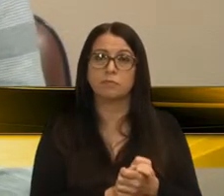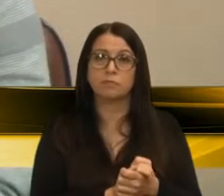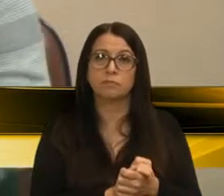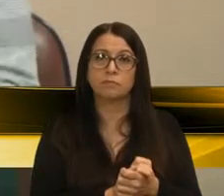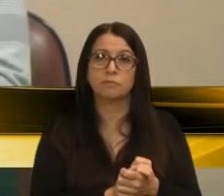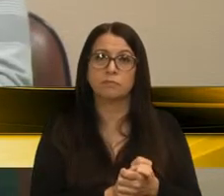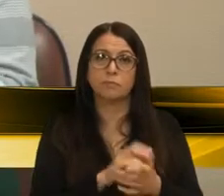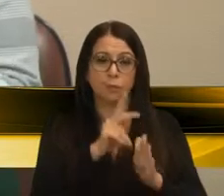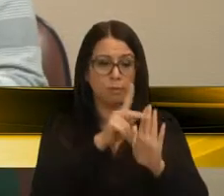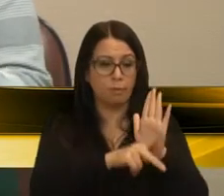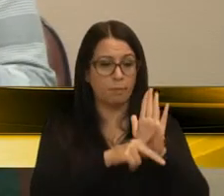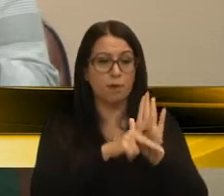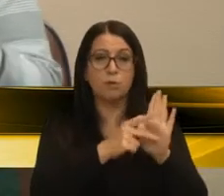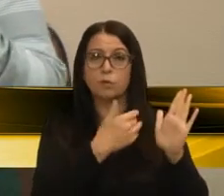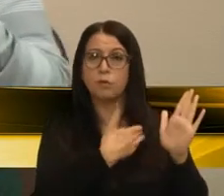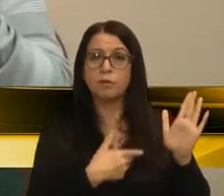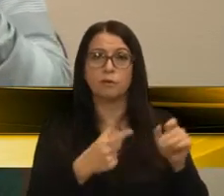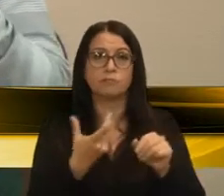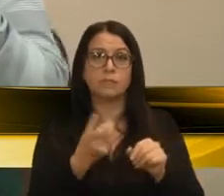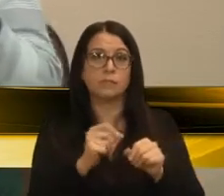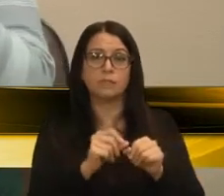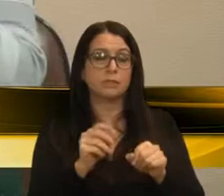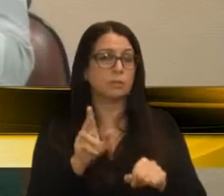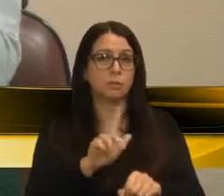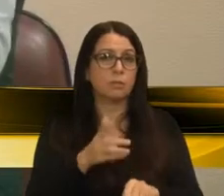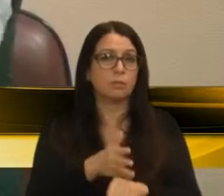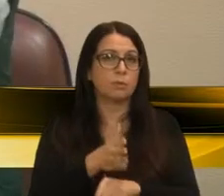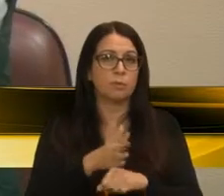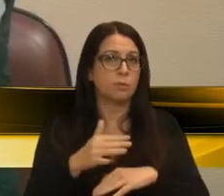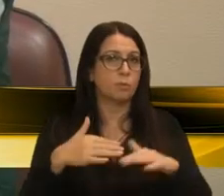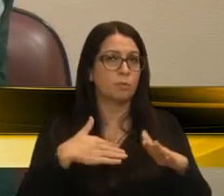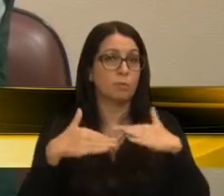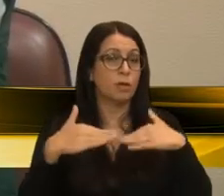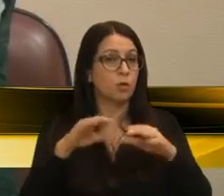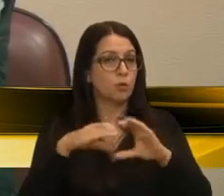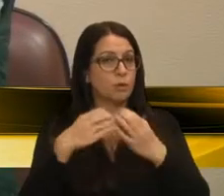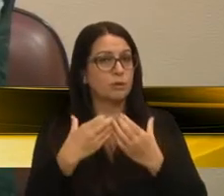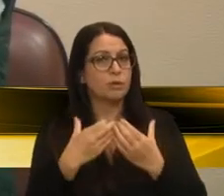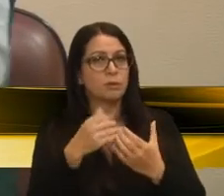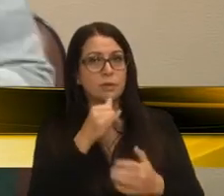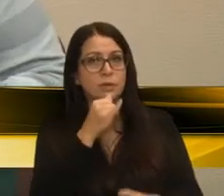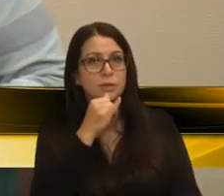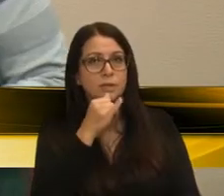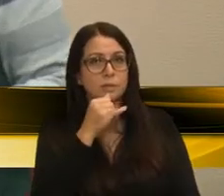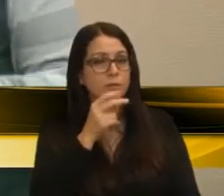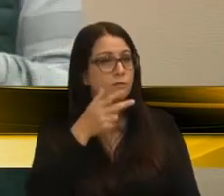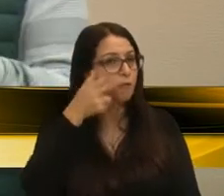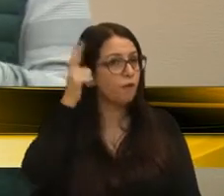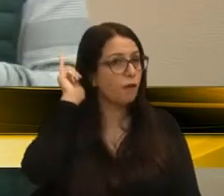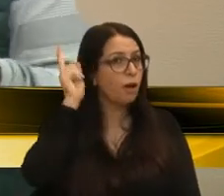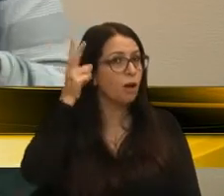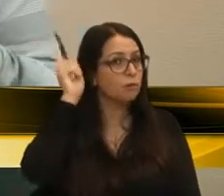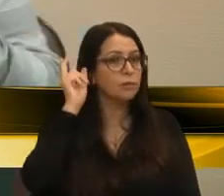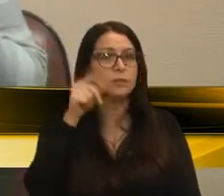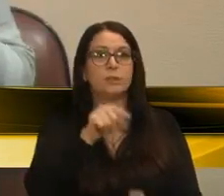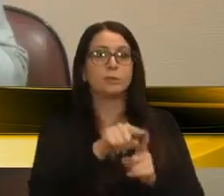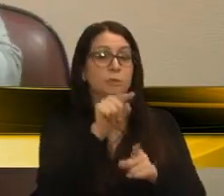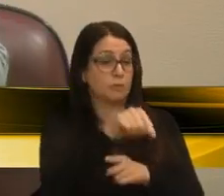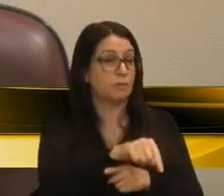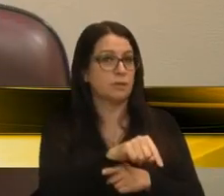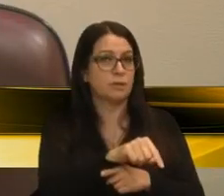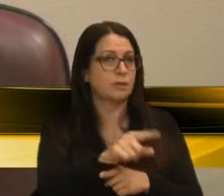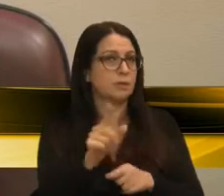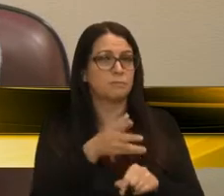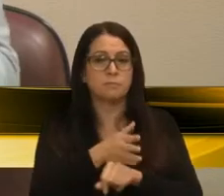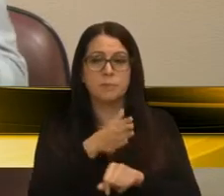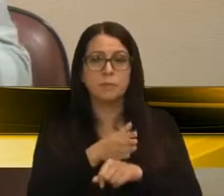ao plano que o governo quis. Não houve a participação do movimento comunitário, por exemplo, estava aqui o Valdir Walter. Não houve a participação